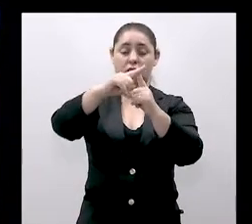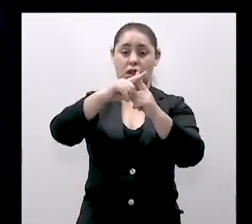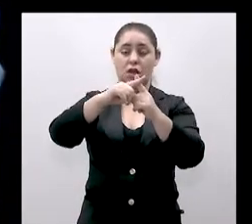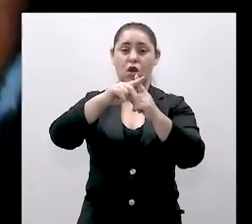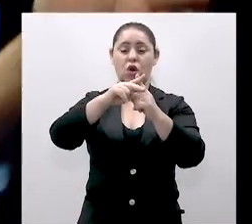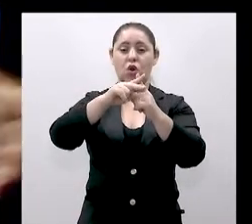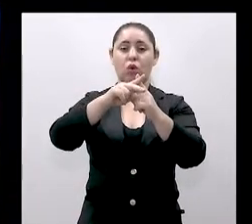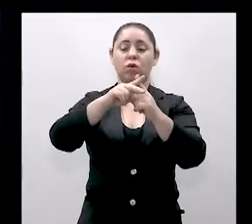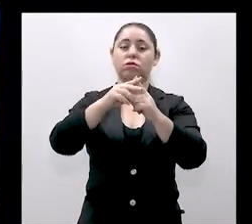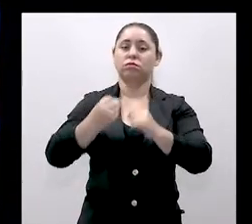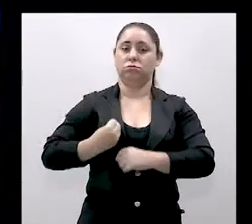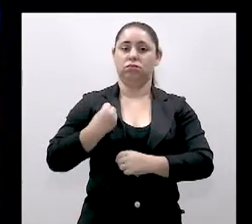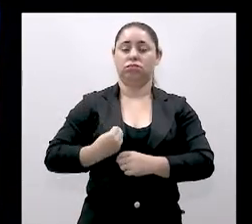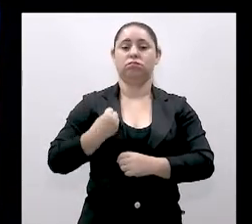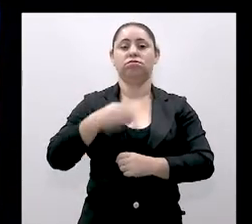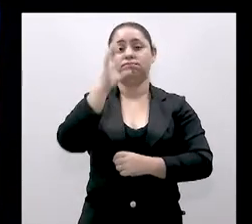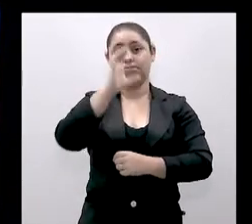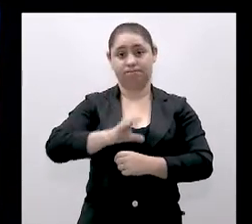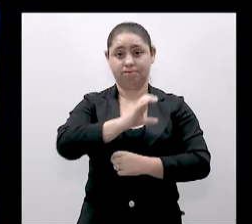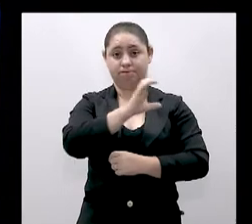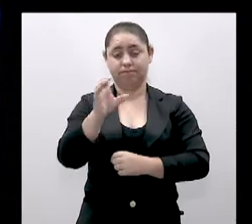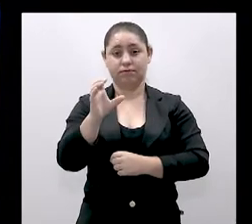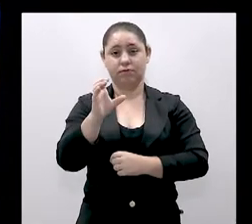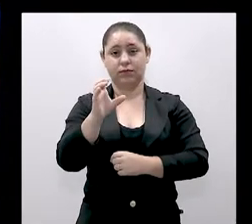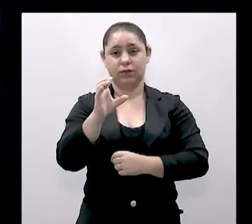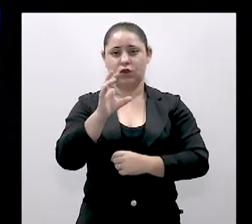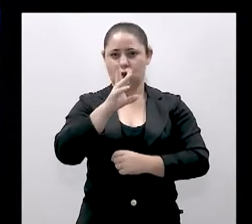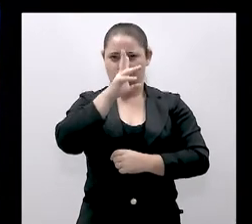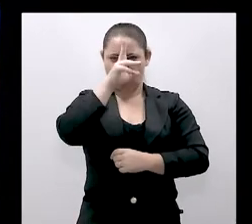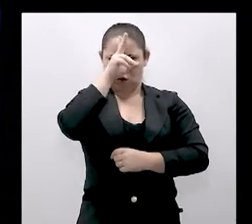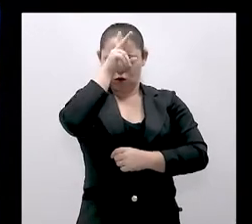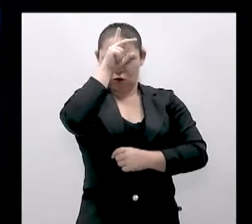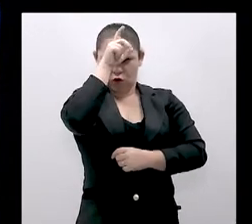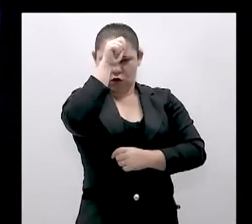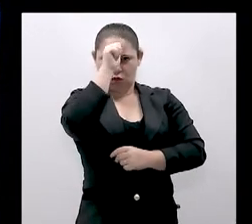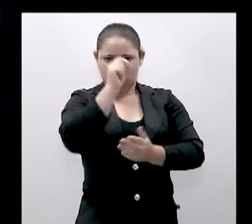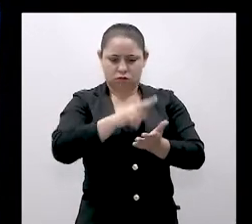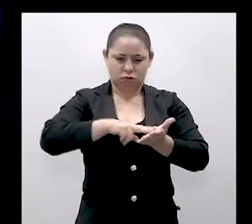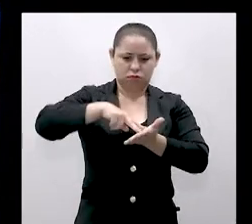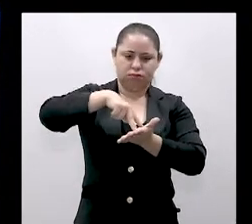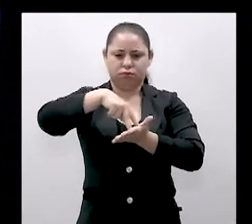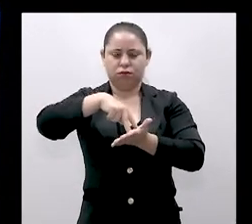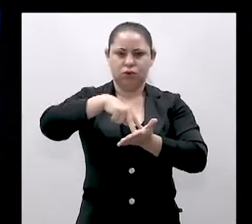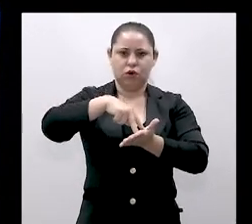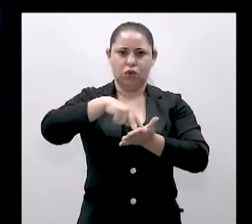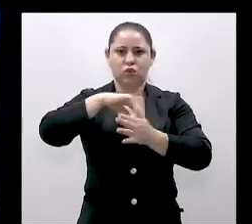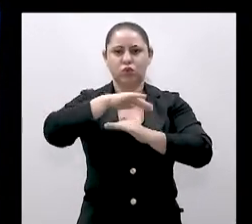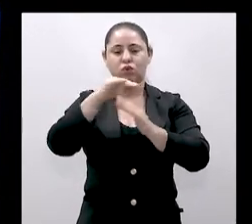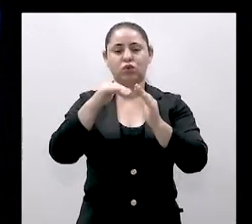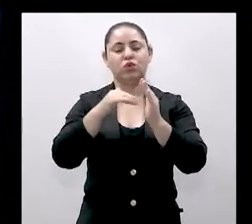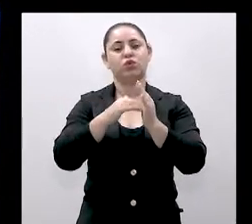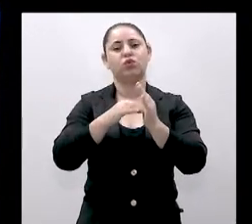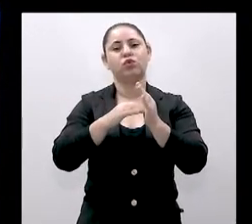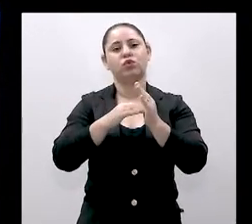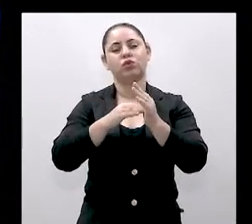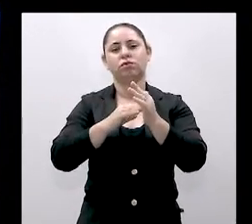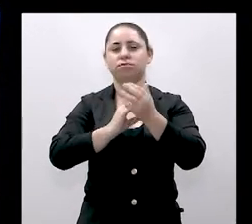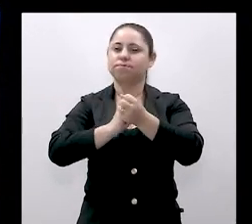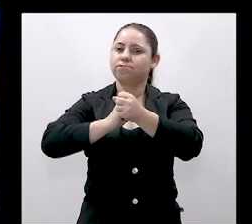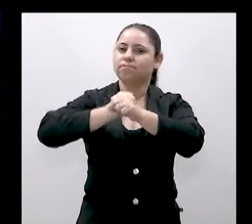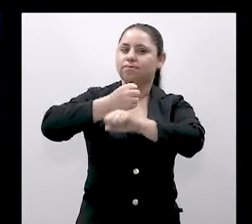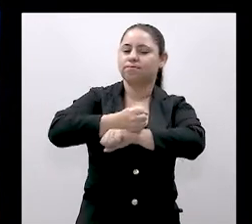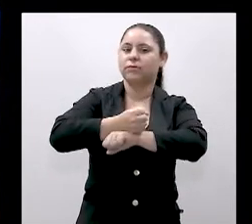matizar era coroinha sacristão isso foi muito forte torço plantar tudo aquilo que enfrentei